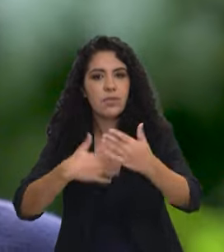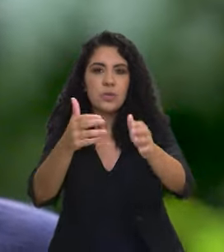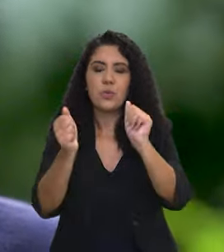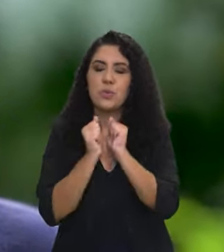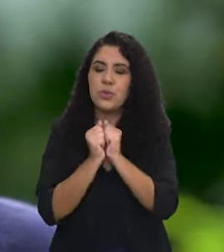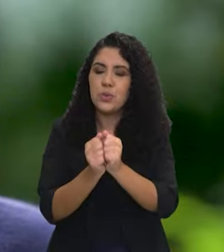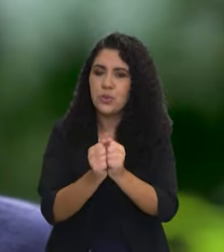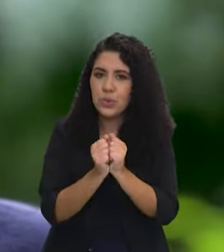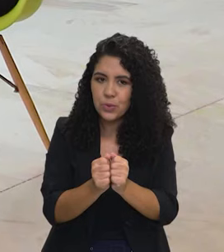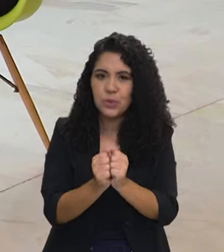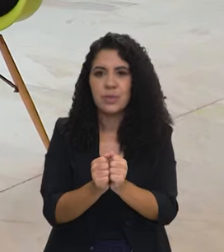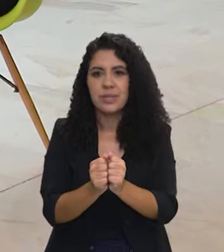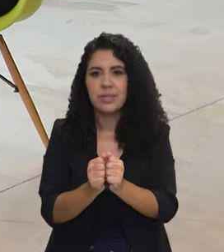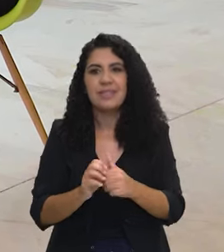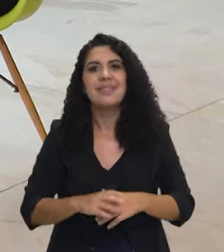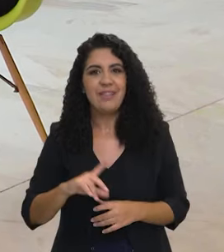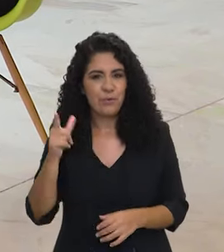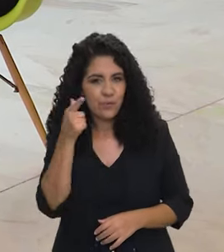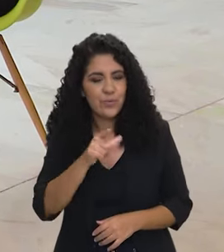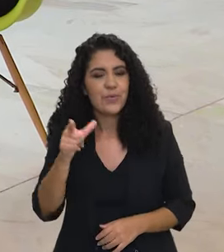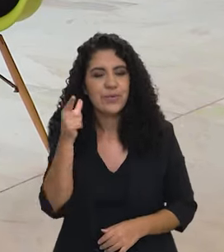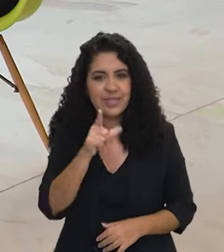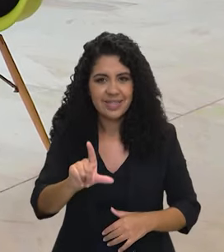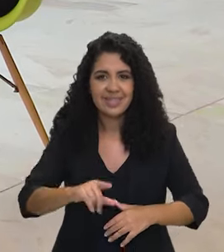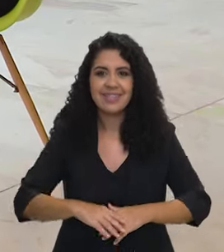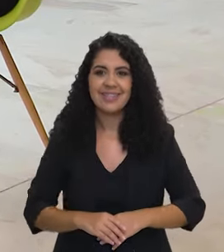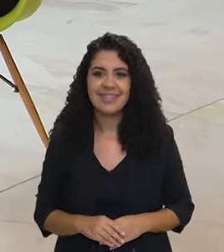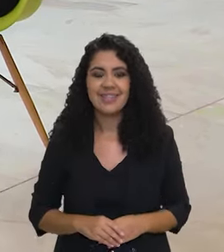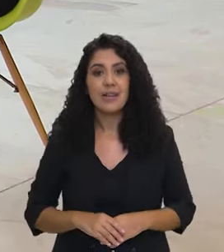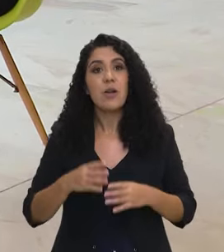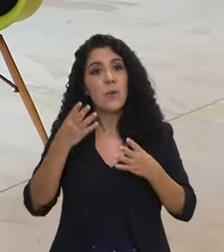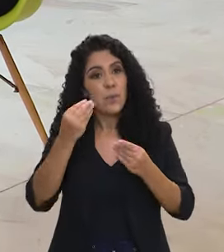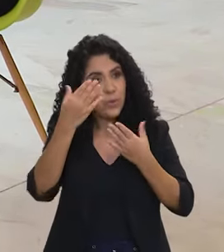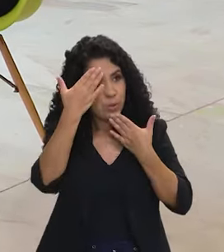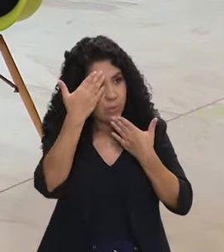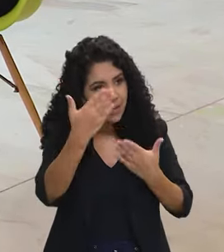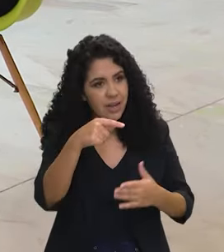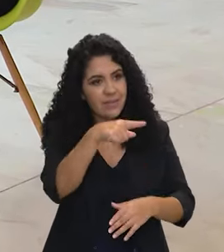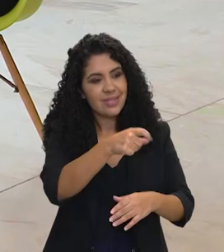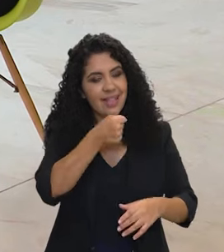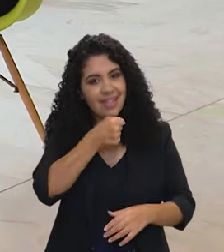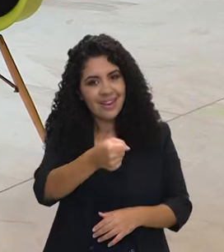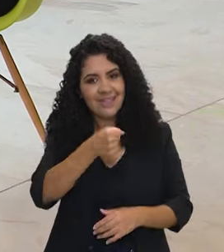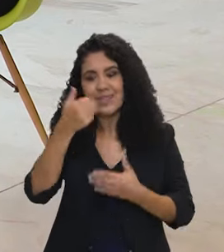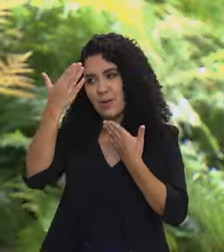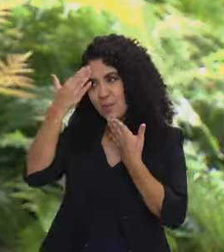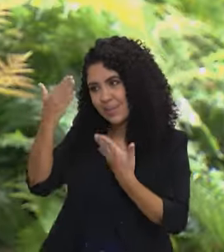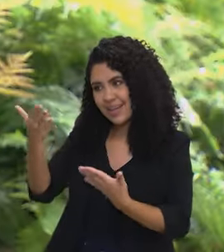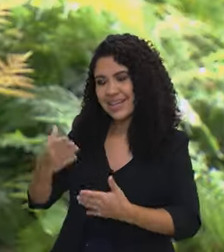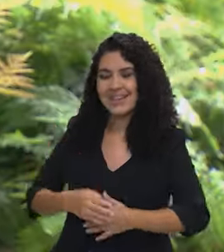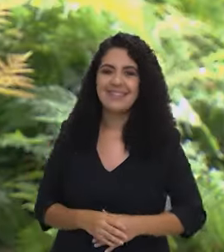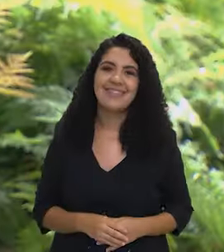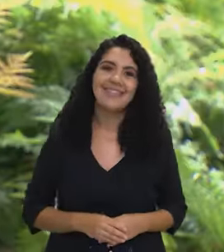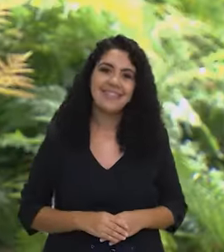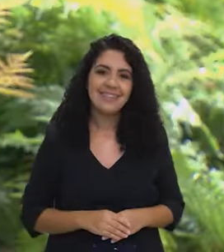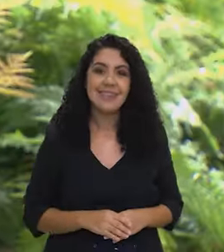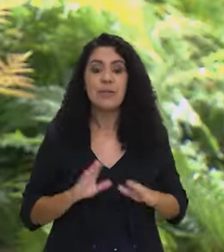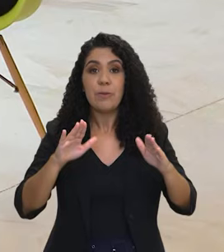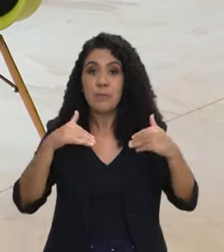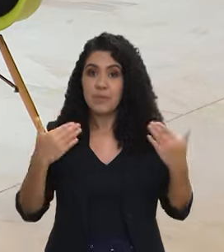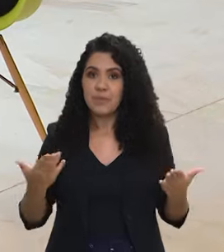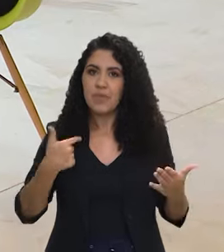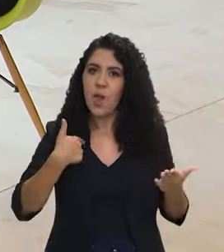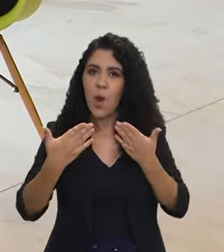avançar juntas, juntos. Por enquanto, né? Vamos chegar lá. Isso. Ministra, muito obrigada pela sua entrevista. Obrigada a você, Carol. Muito